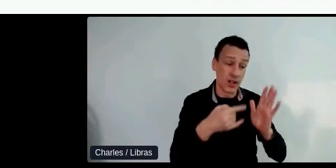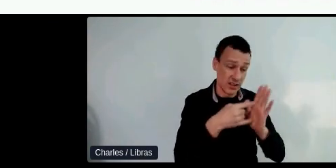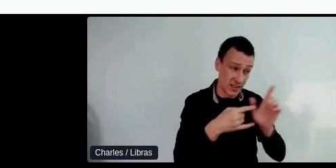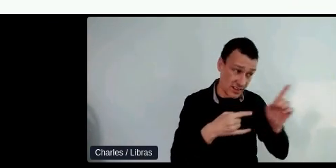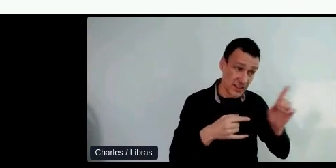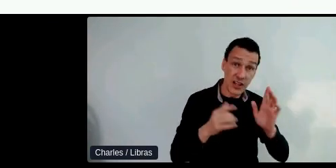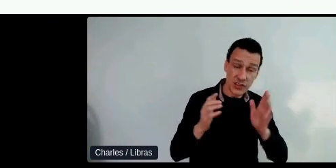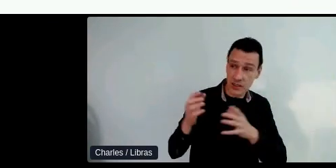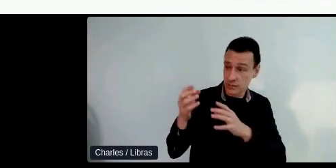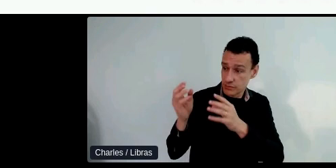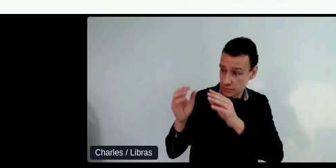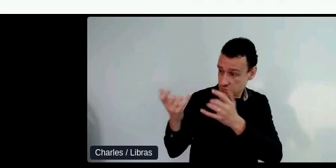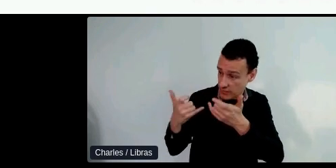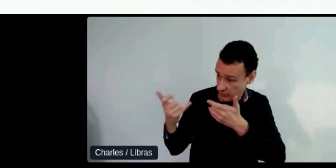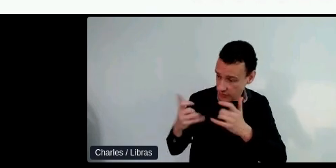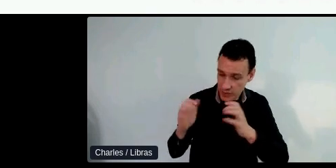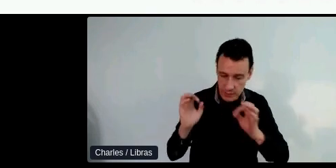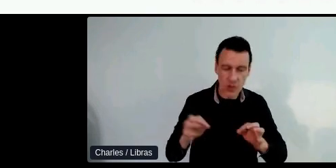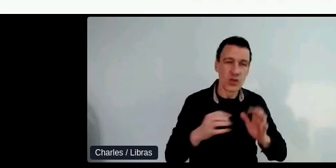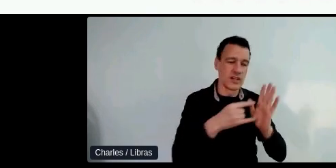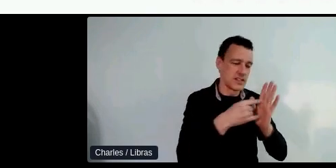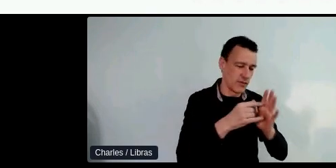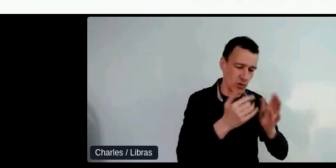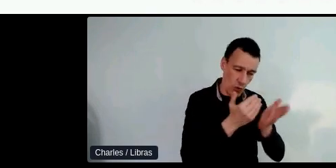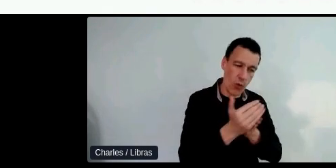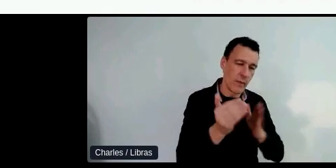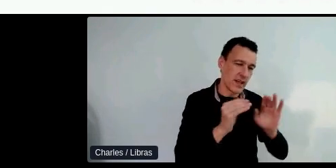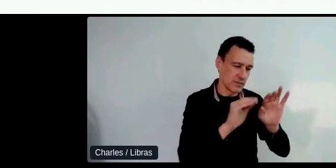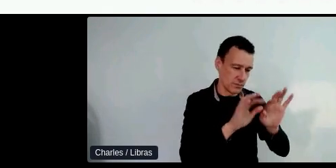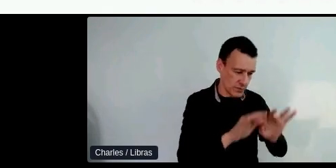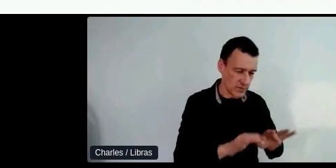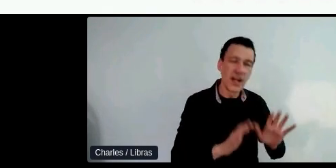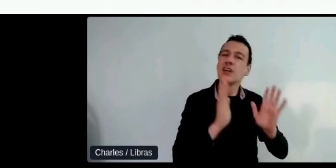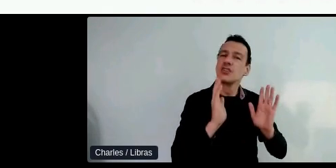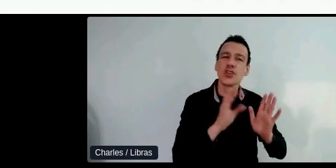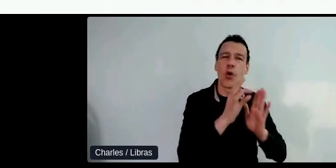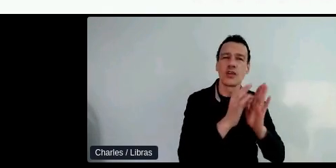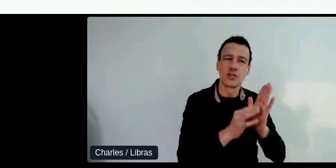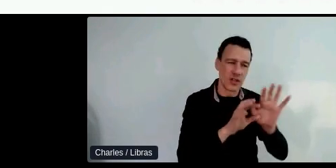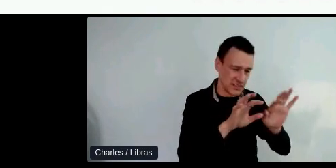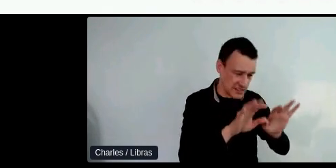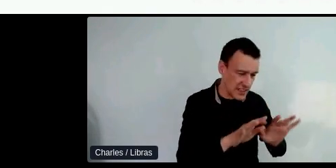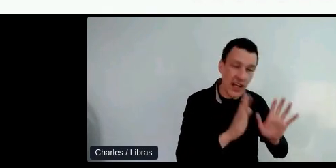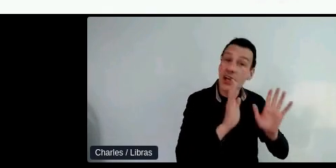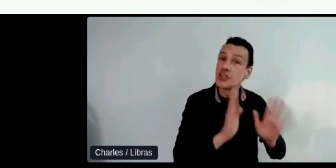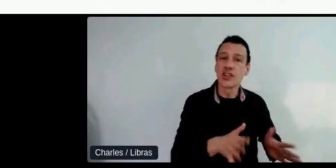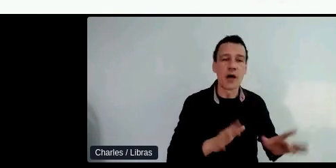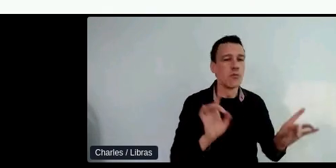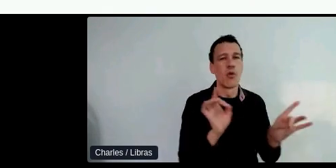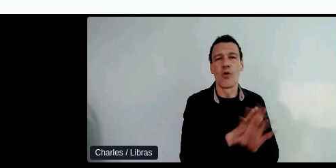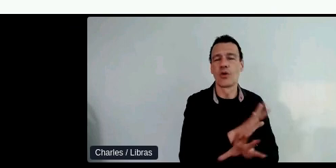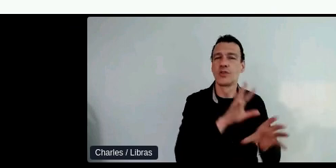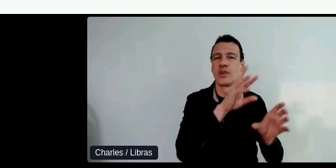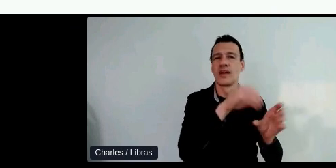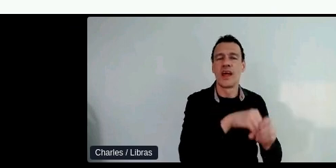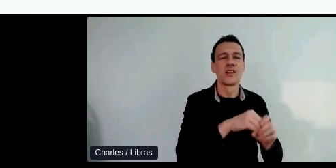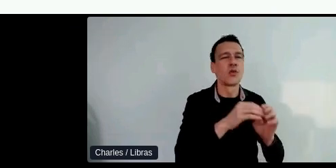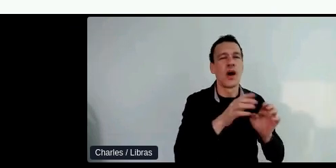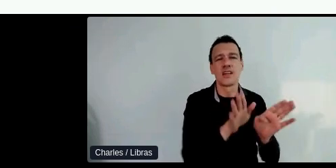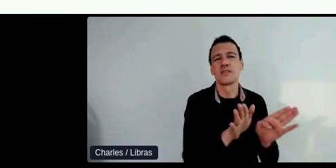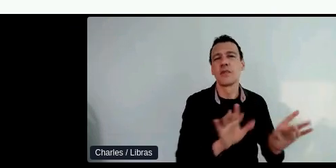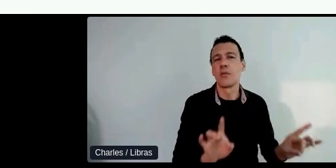porque, segundo os critérios de qualidade, quanto mais cedo a gente detectar um problema, mais fácil e mais barato está de ser